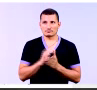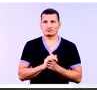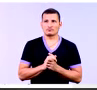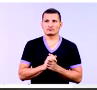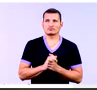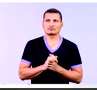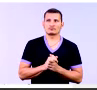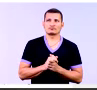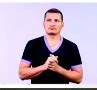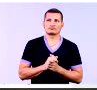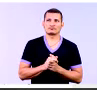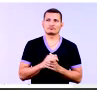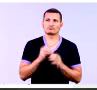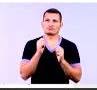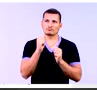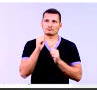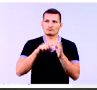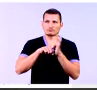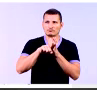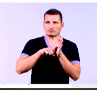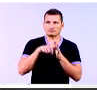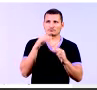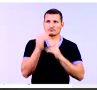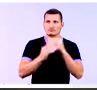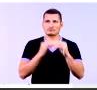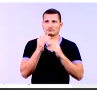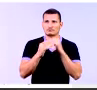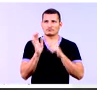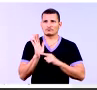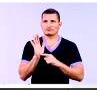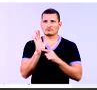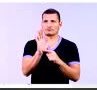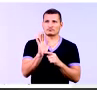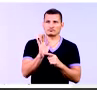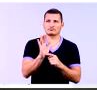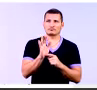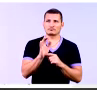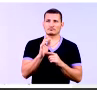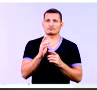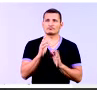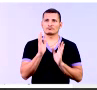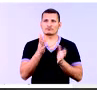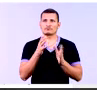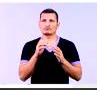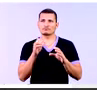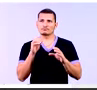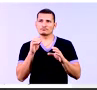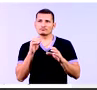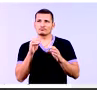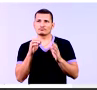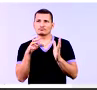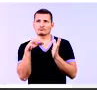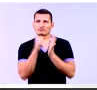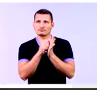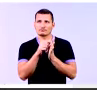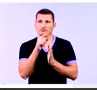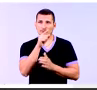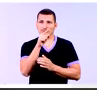Nós simplesmente fazemos uma pesquisa no banco de dados e mostramos os dados já cadastrados. Olhem aqui a Maria do